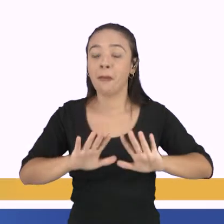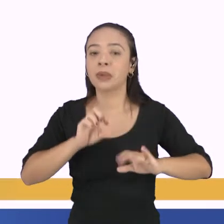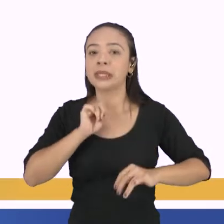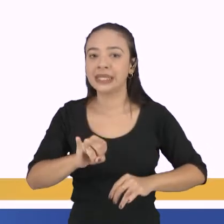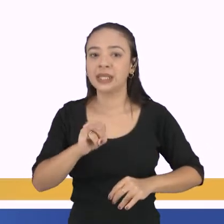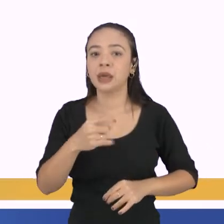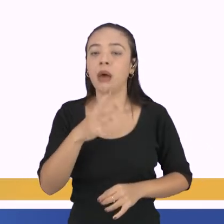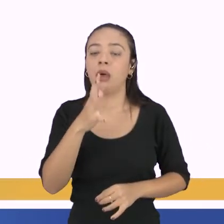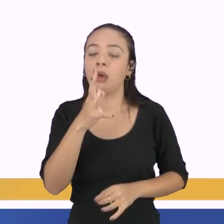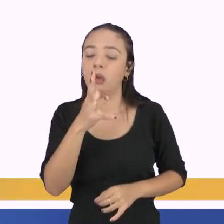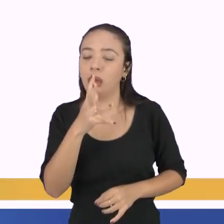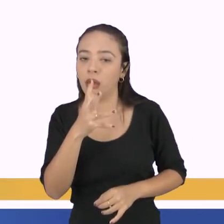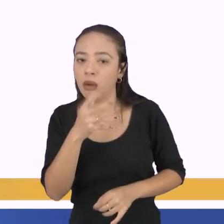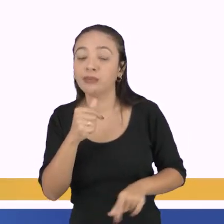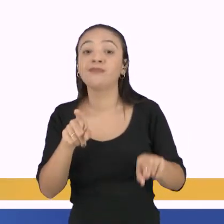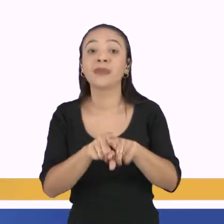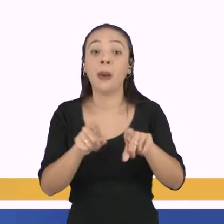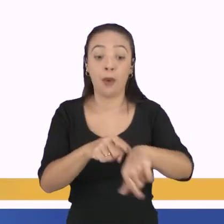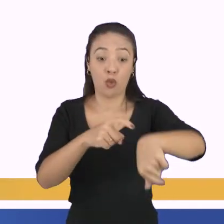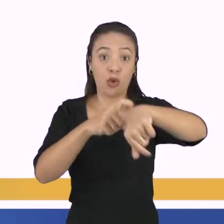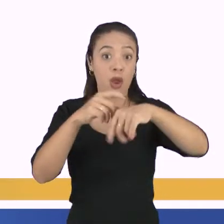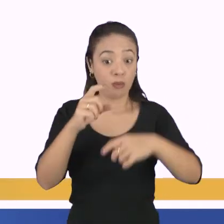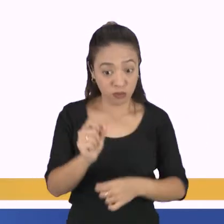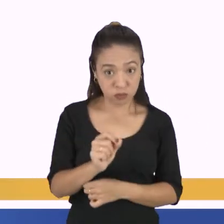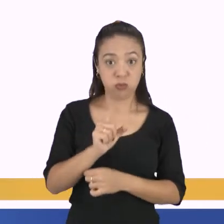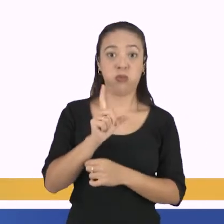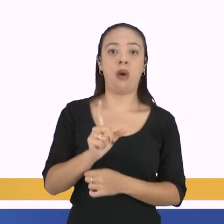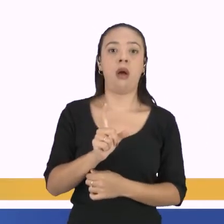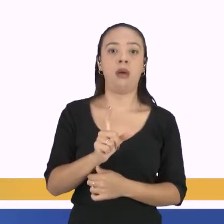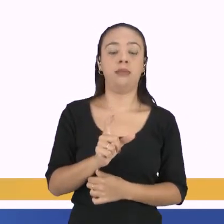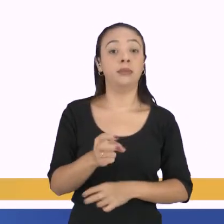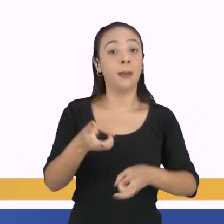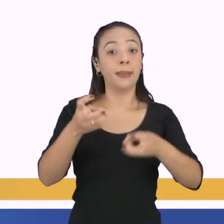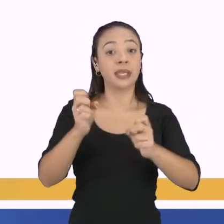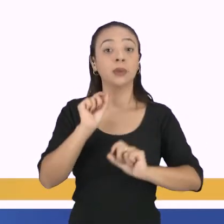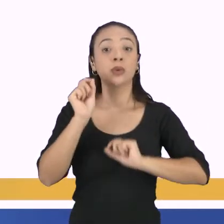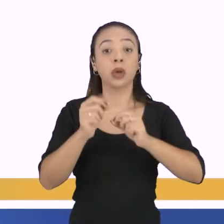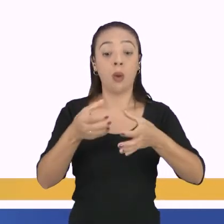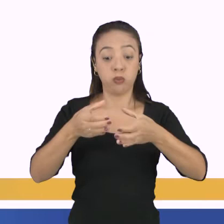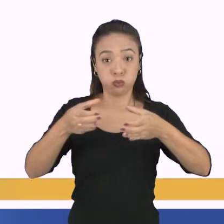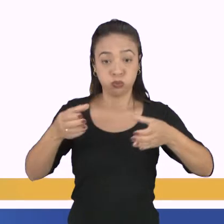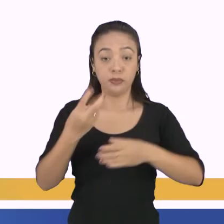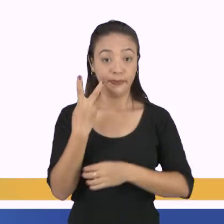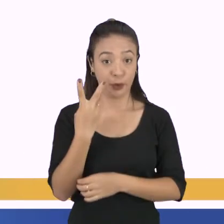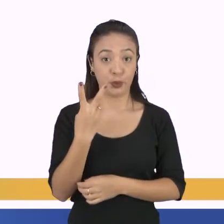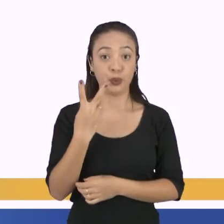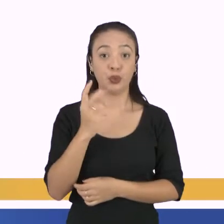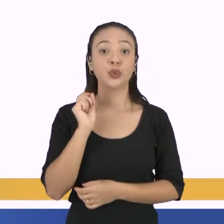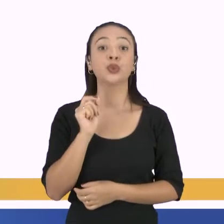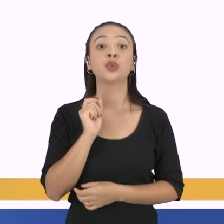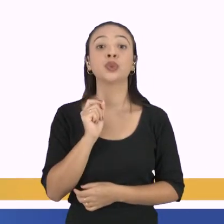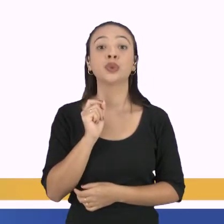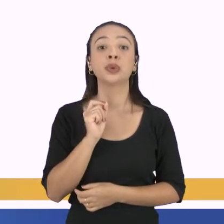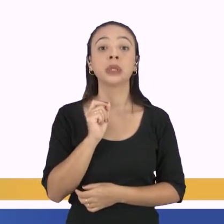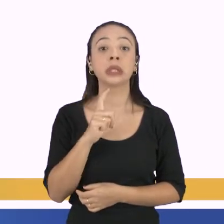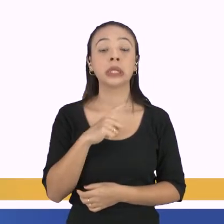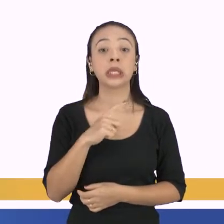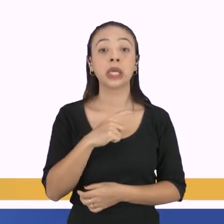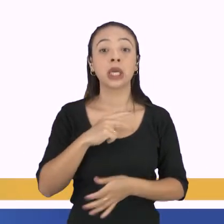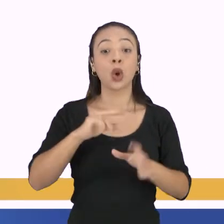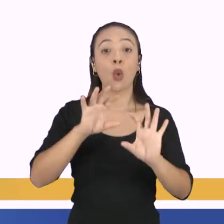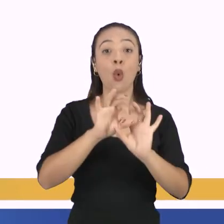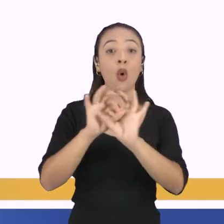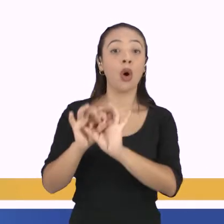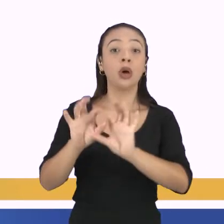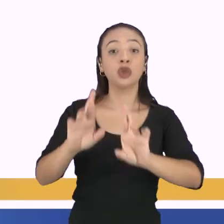vamos, maior vai ser o tempo. Então, repare que essas duas grandezas, elas têm sentidos